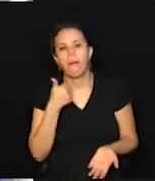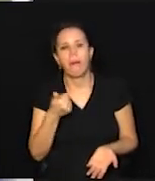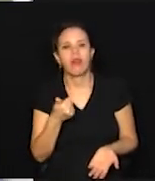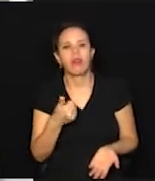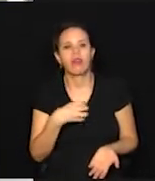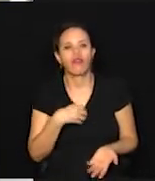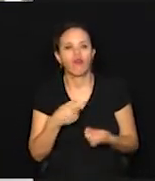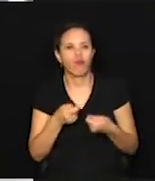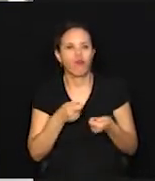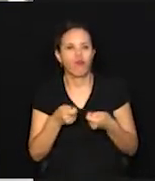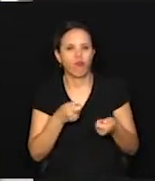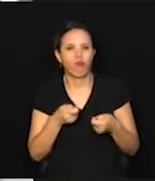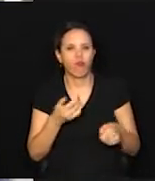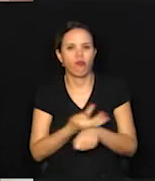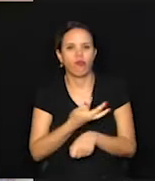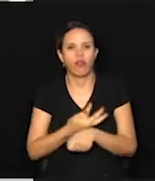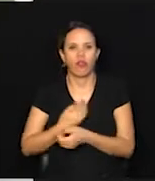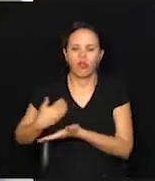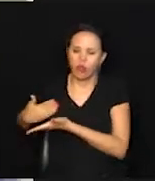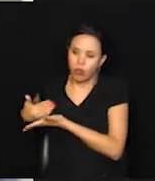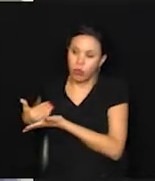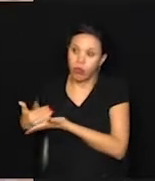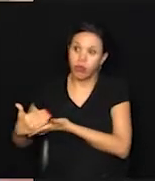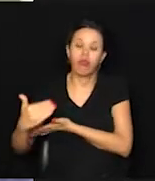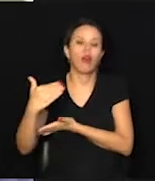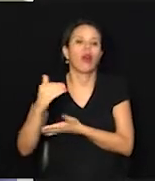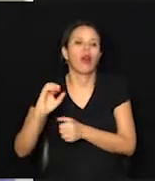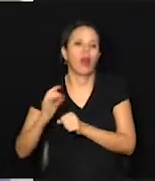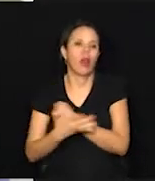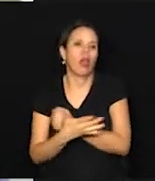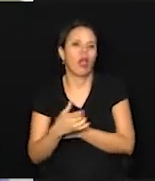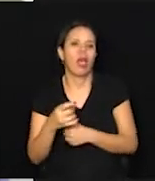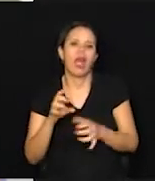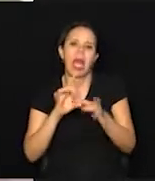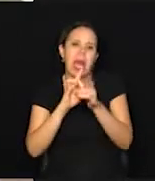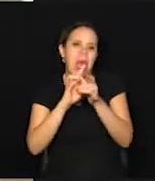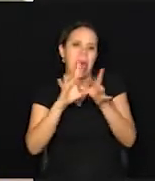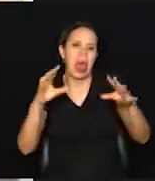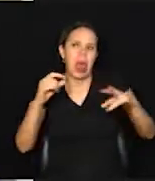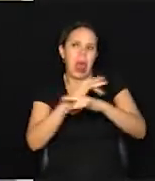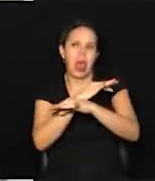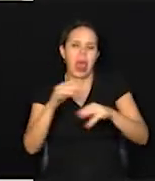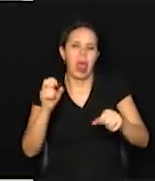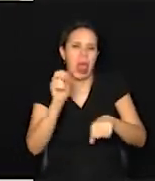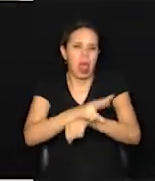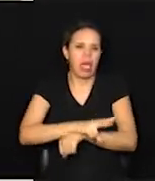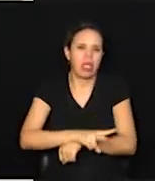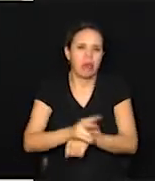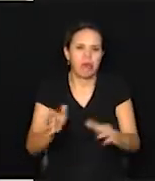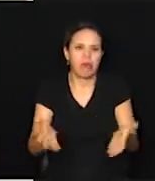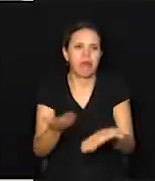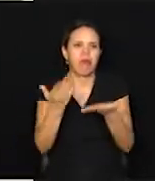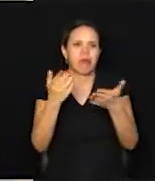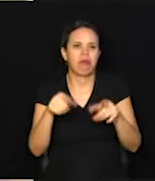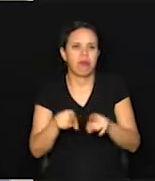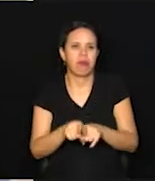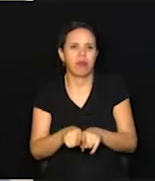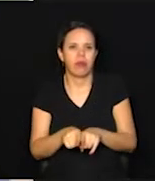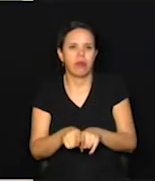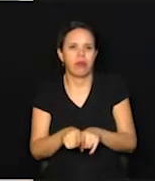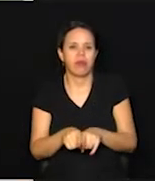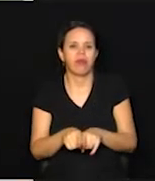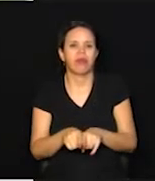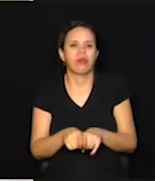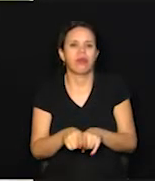de lidar com essa crise, lá no começo da crise, era permitir a circulação do vírus, inclusive favorecer a circulação do vírus, com fins a produzir